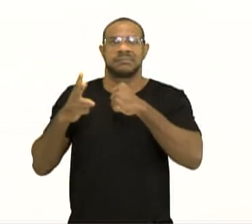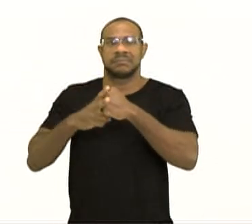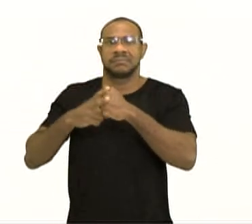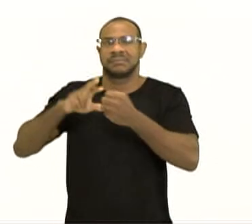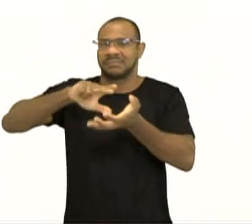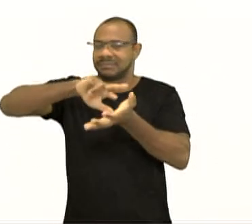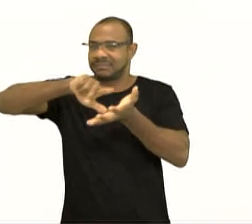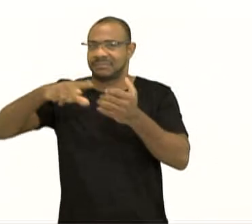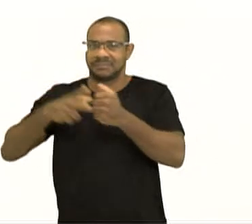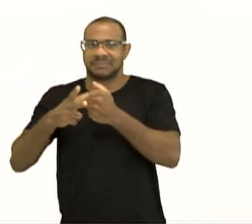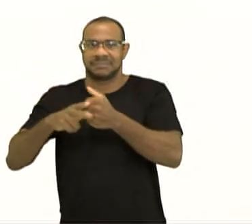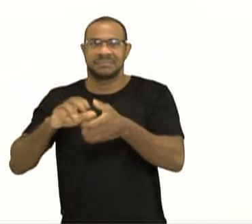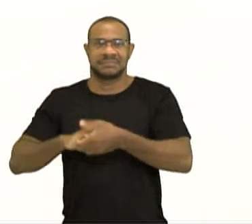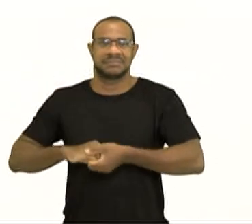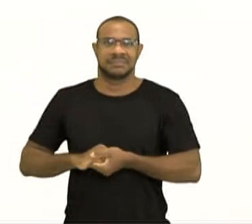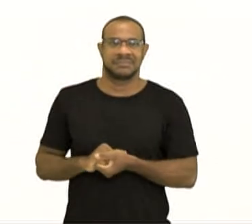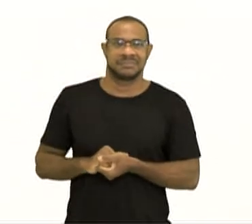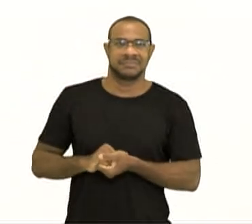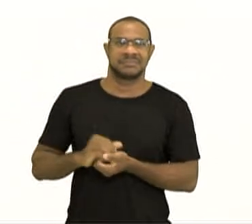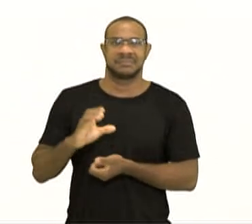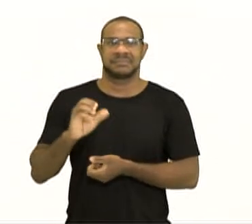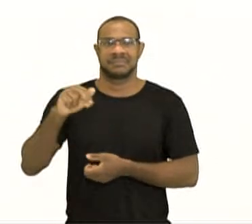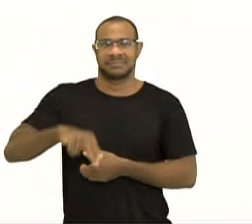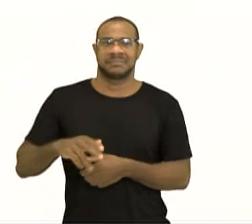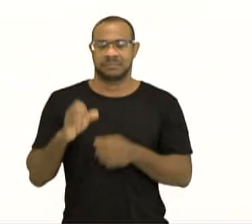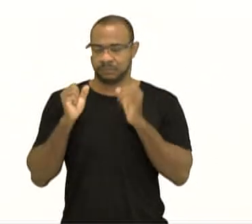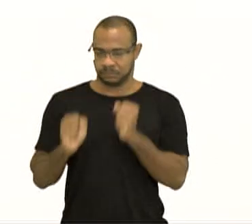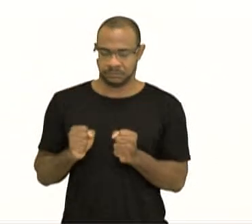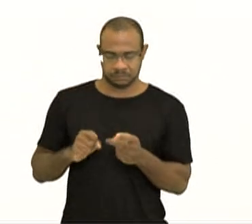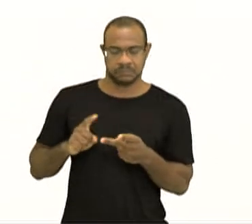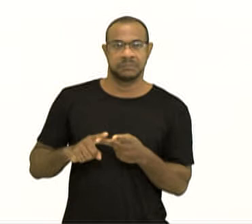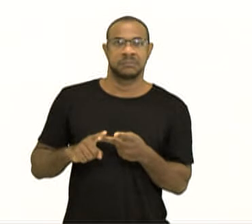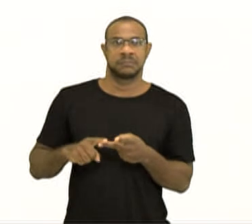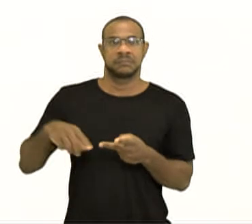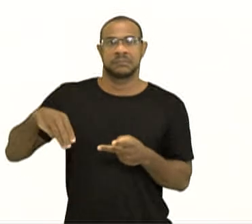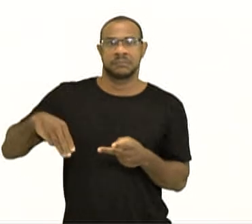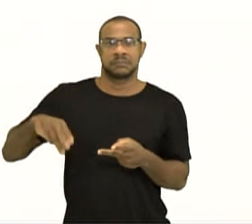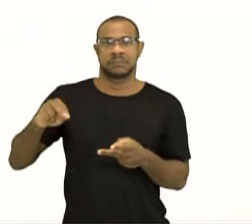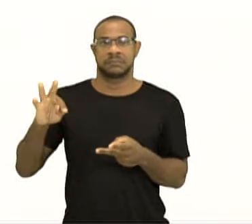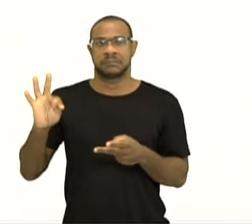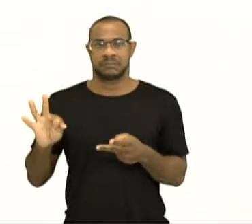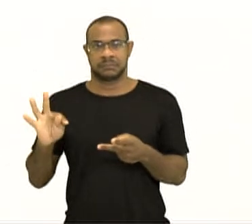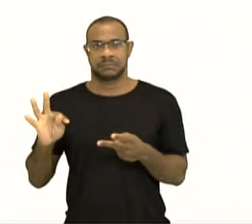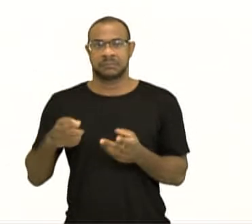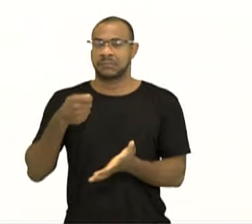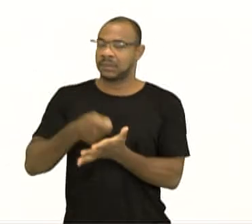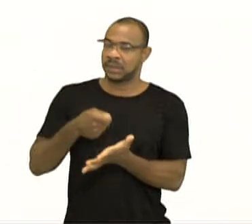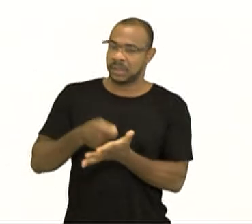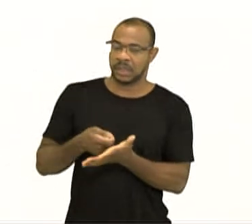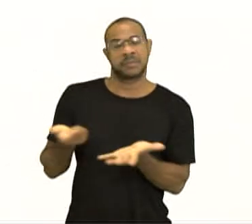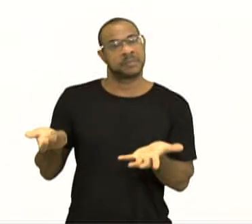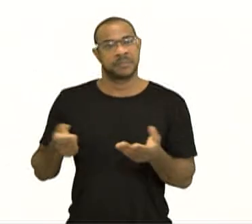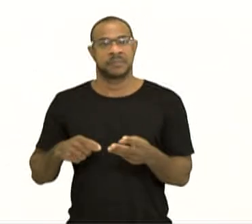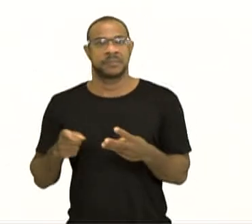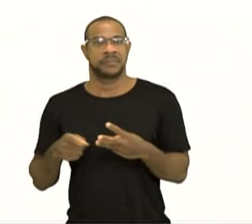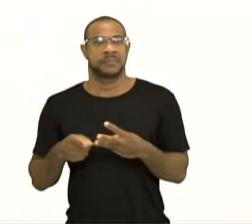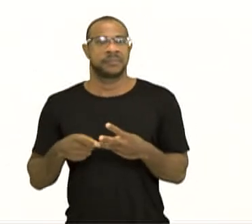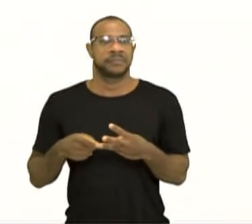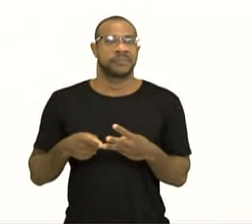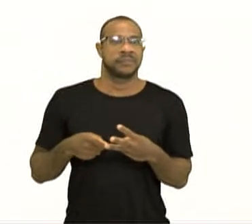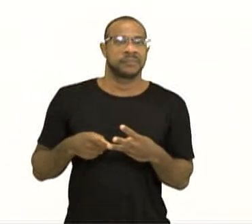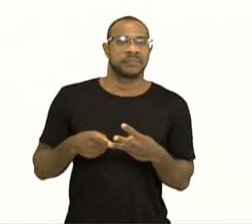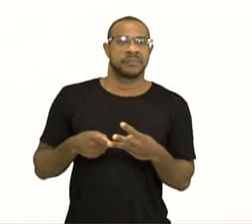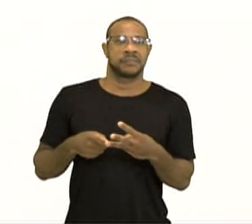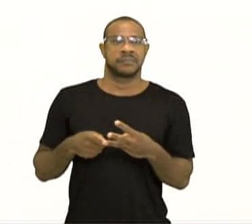can, que expressa habilidade, poder. Must, deve, obrigação. Mustn't, não pode, né? Que expressa proibição.